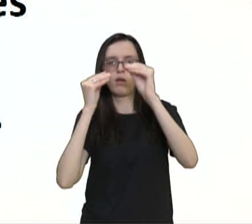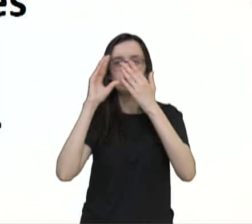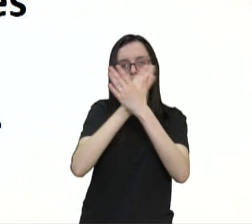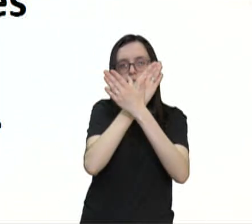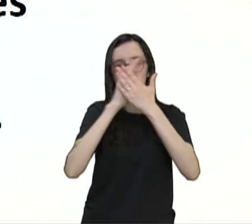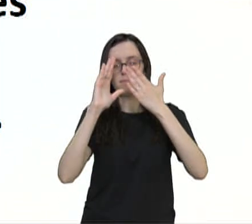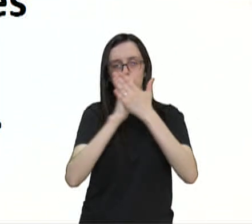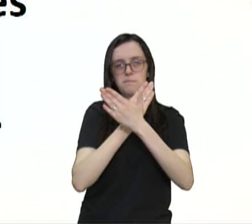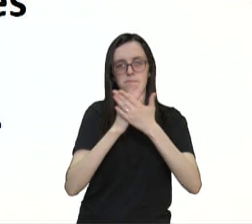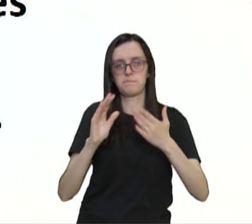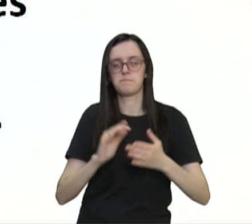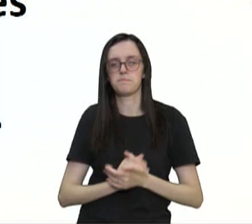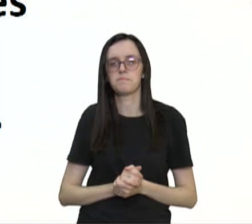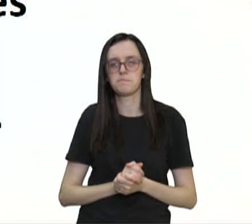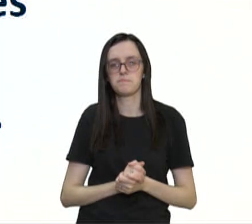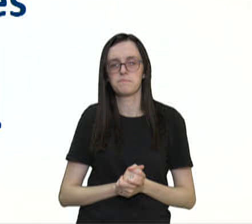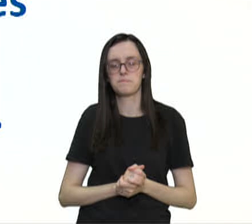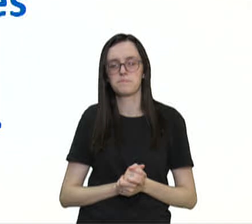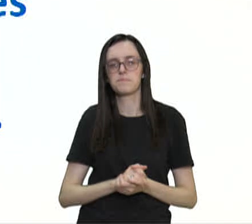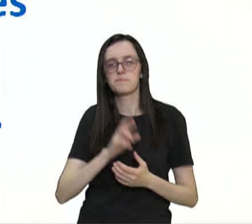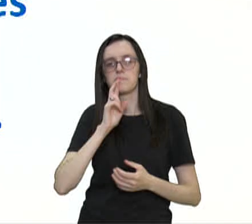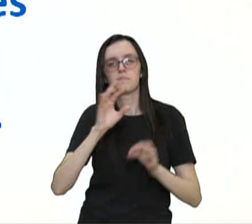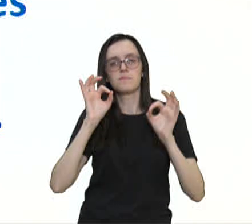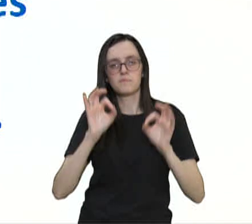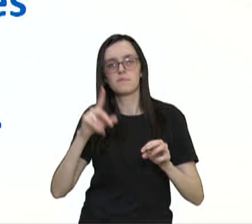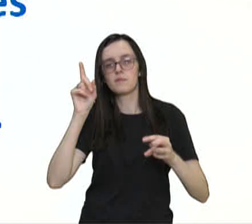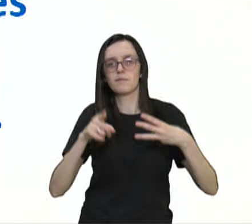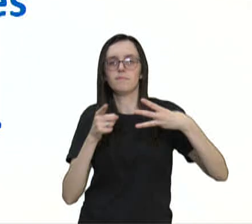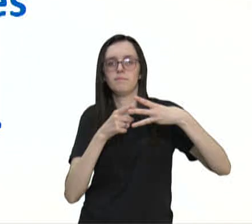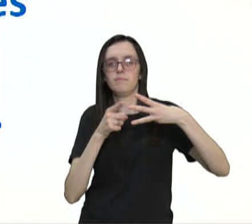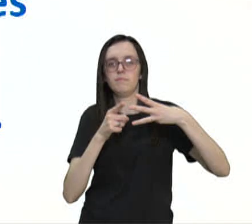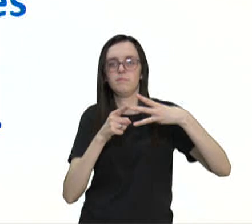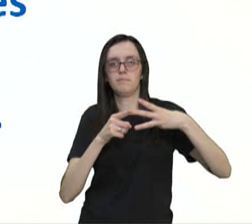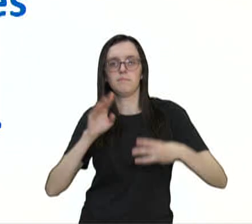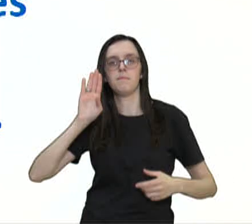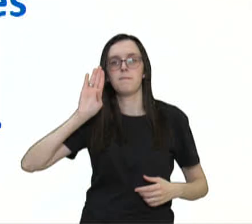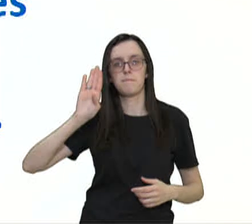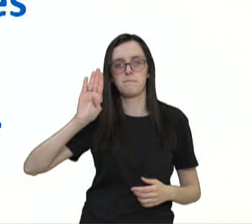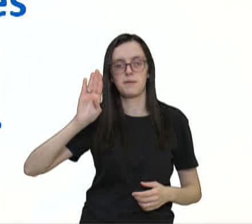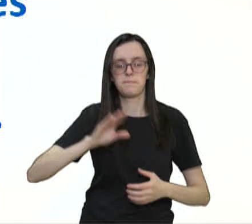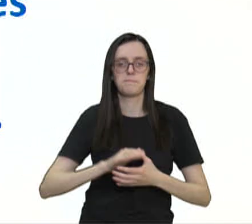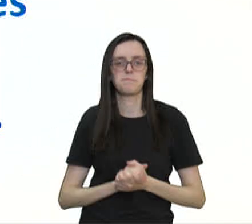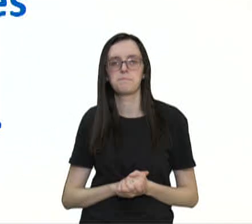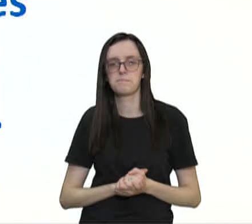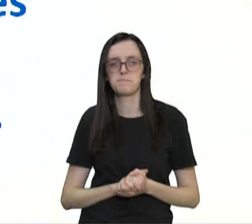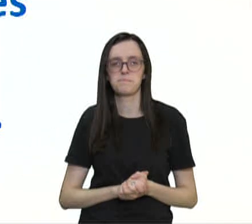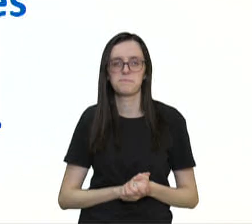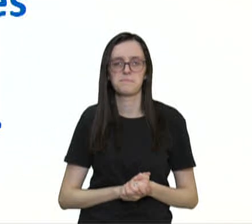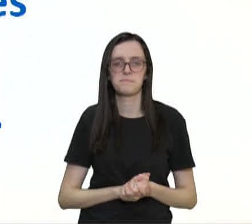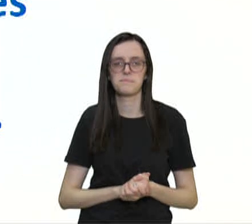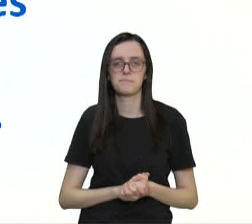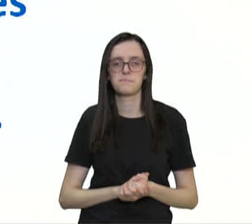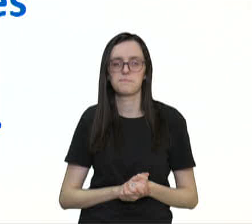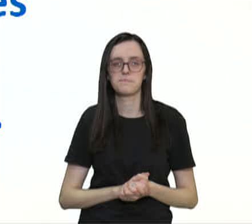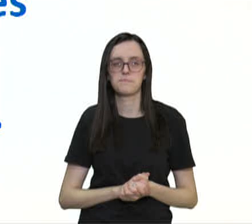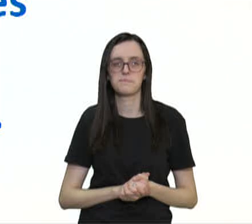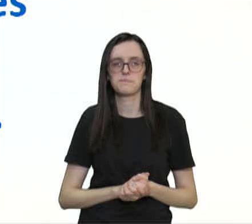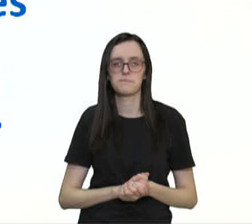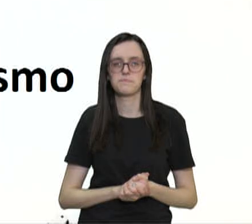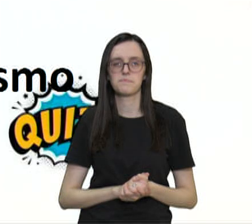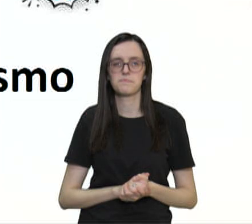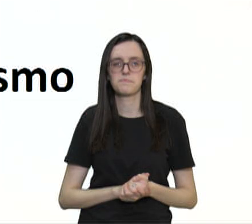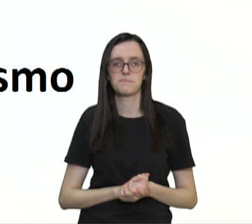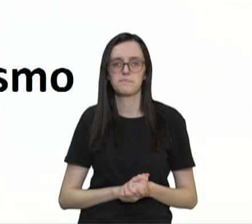dissociar. Tá? Então, a alternativa correta é a B. Se for assim, não sei porquê.